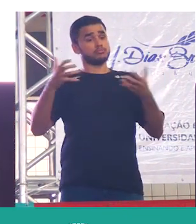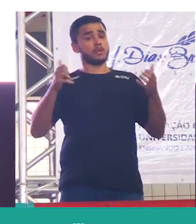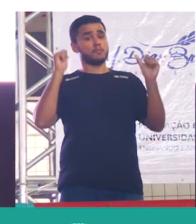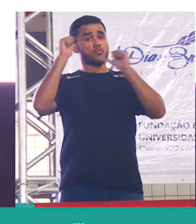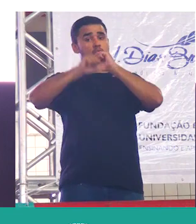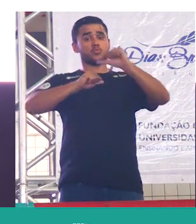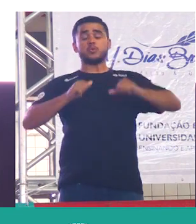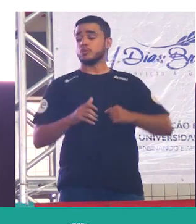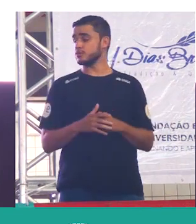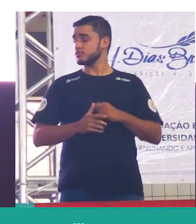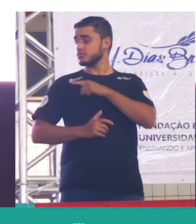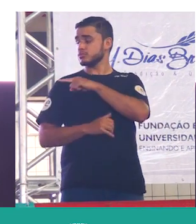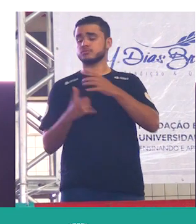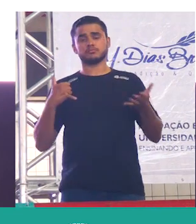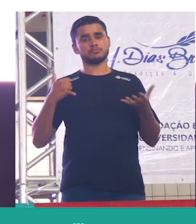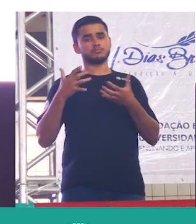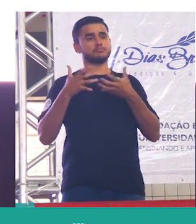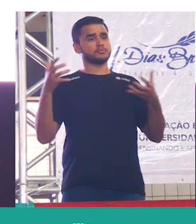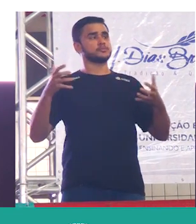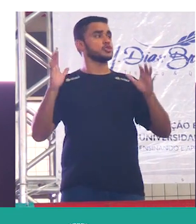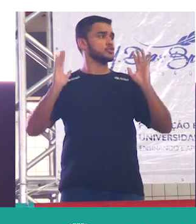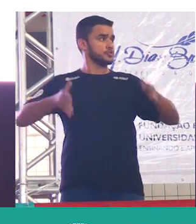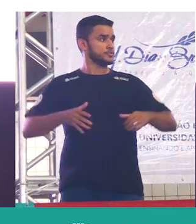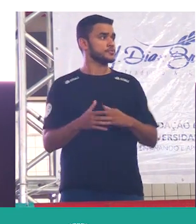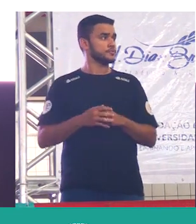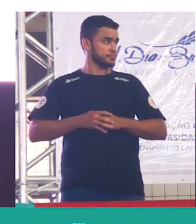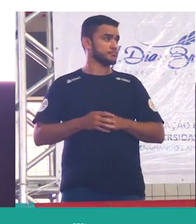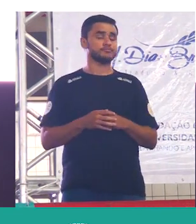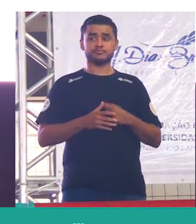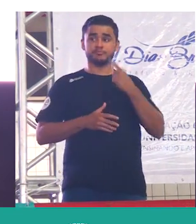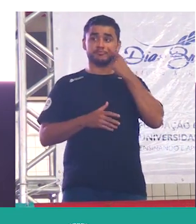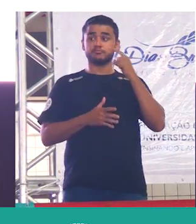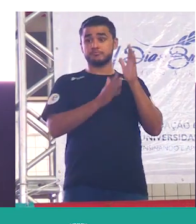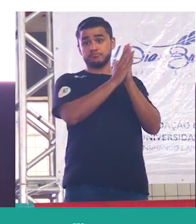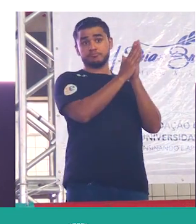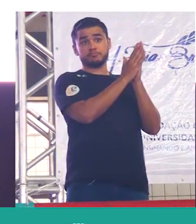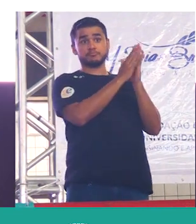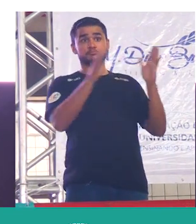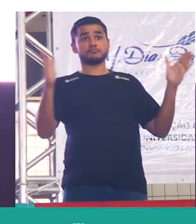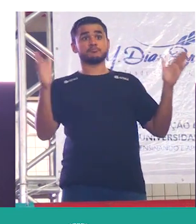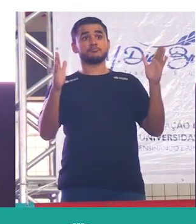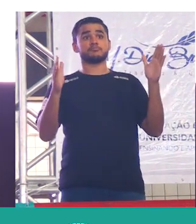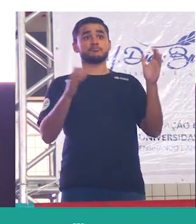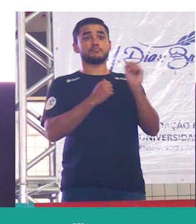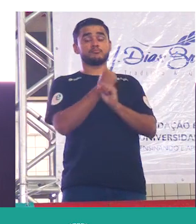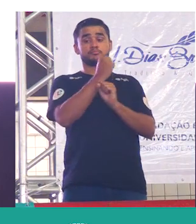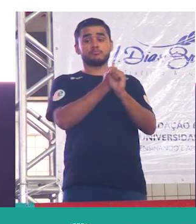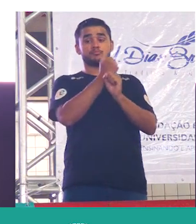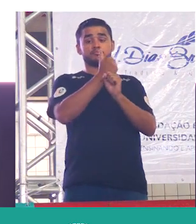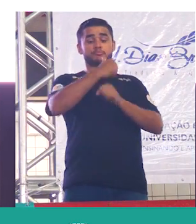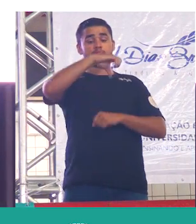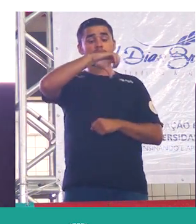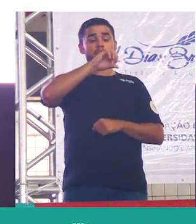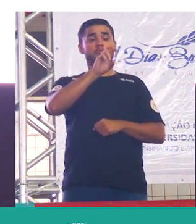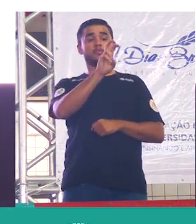homem, bem mais idoso. Então, pessoal, esse período que vai de 51